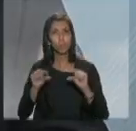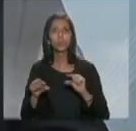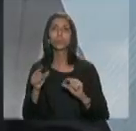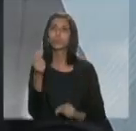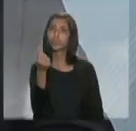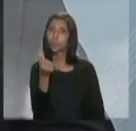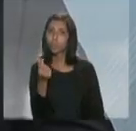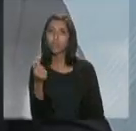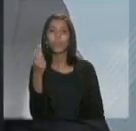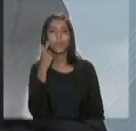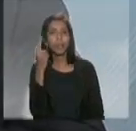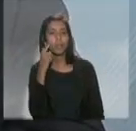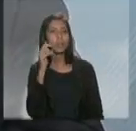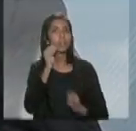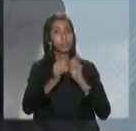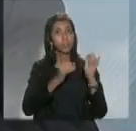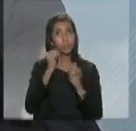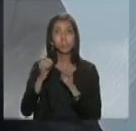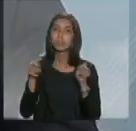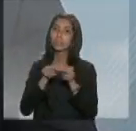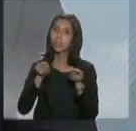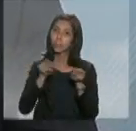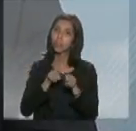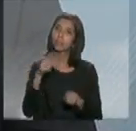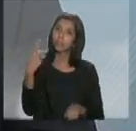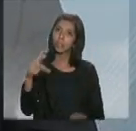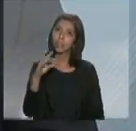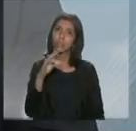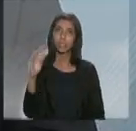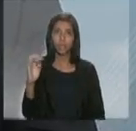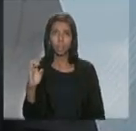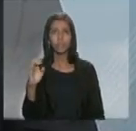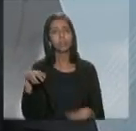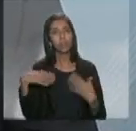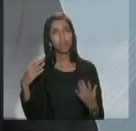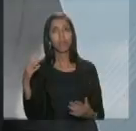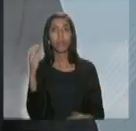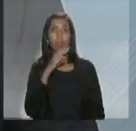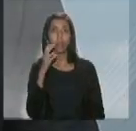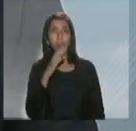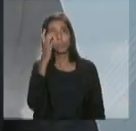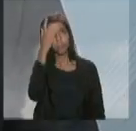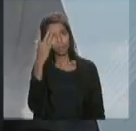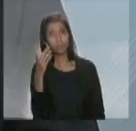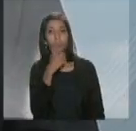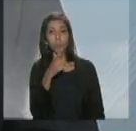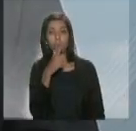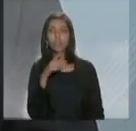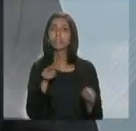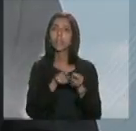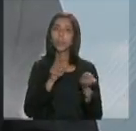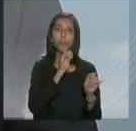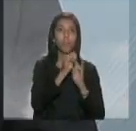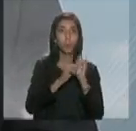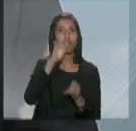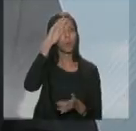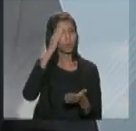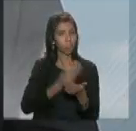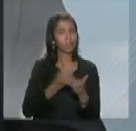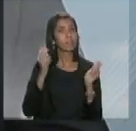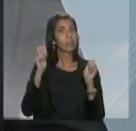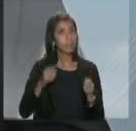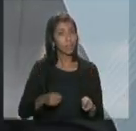recursos necessários para levantar essa informação e prestar contas ao tribunal. Então, para isso, já tem uma agilidade, além de você ter uma informação mais